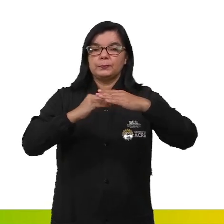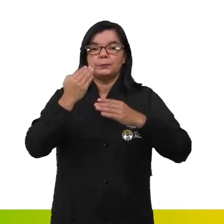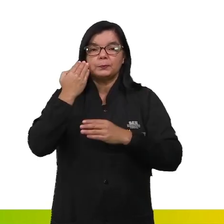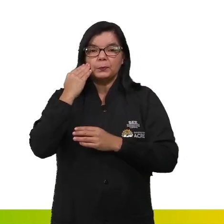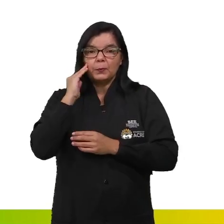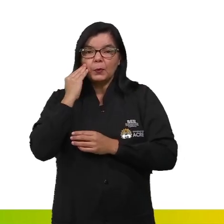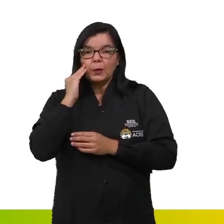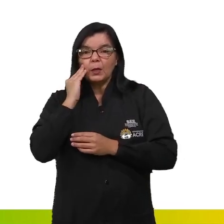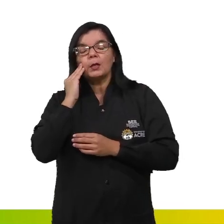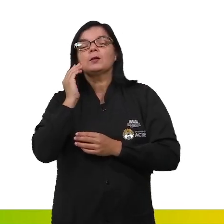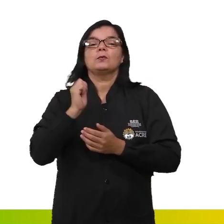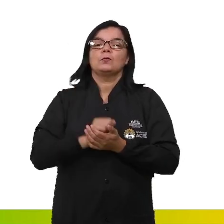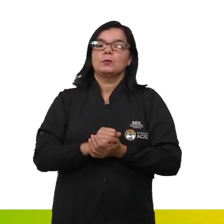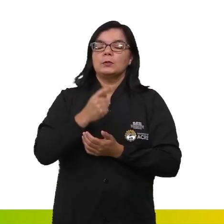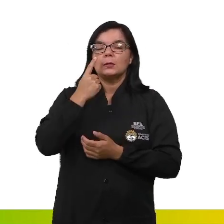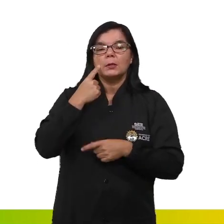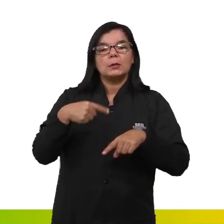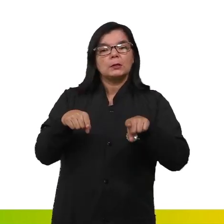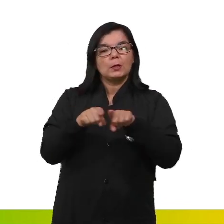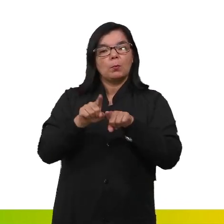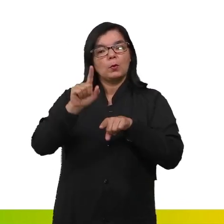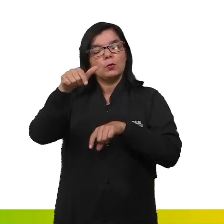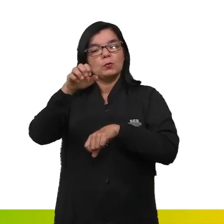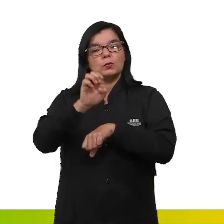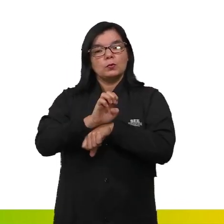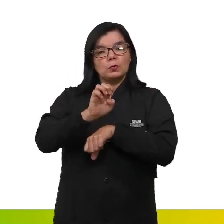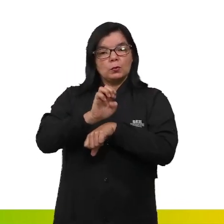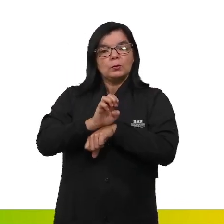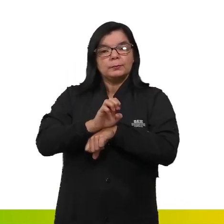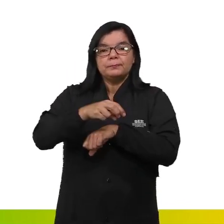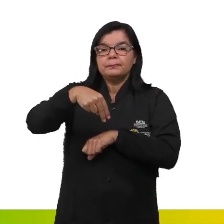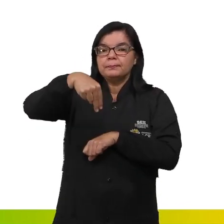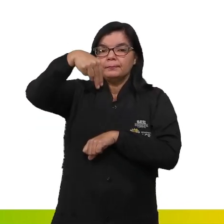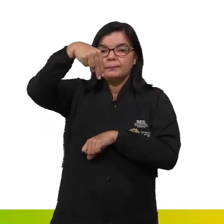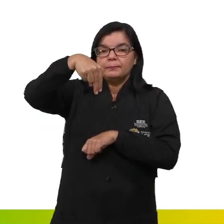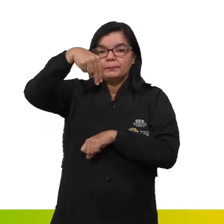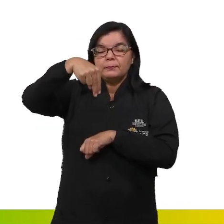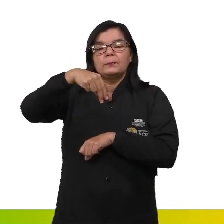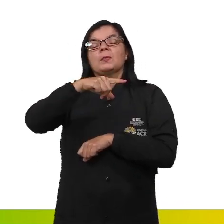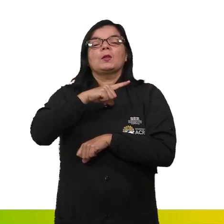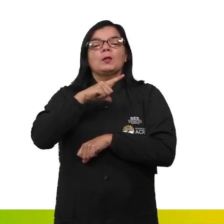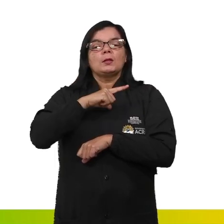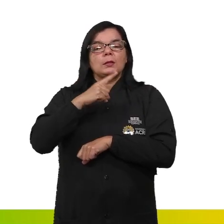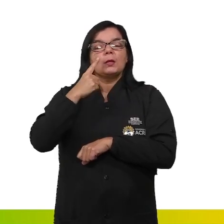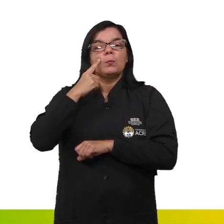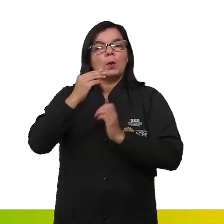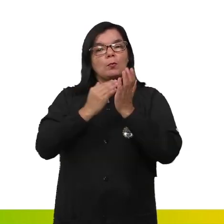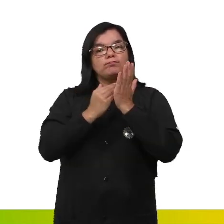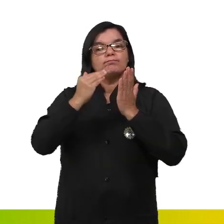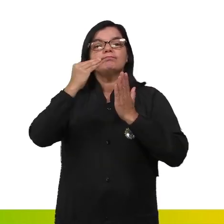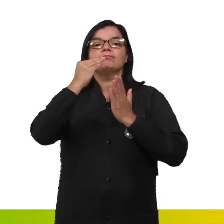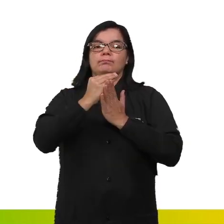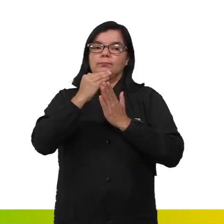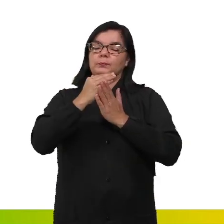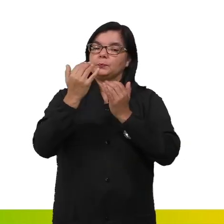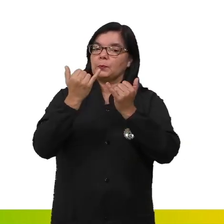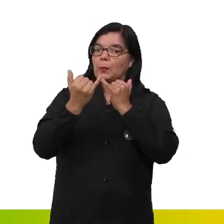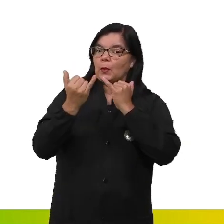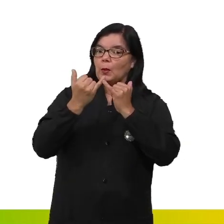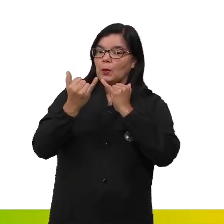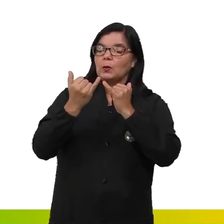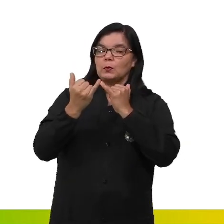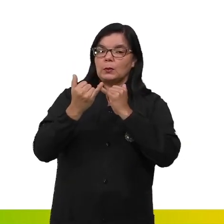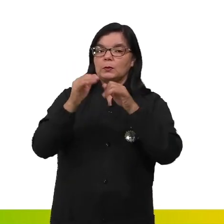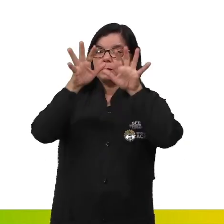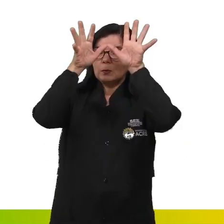Entendido? Quando a gente pega também outros estados da região norte, esse valor também sobe, fica muito parecido,